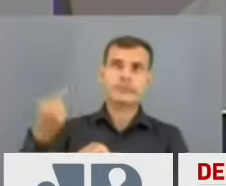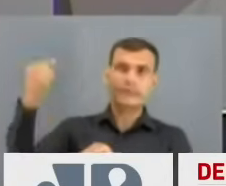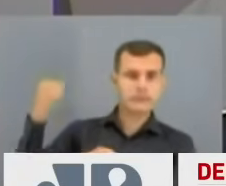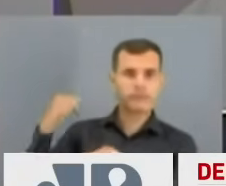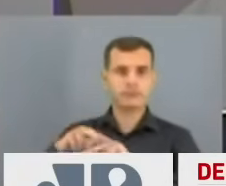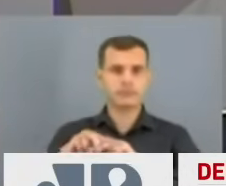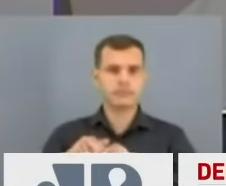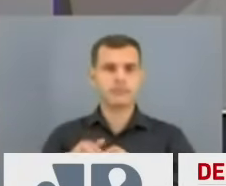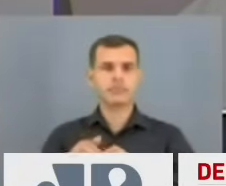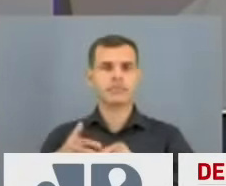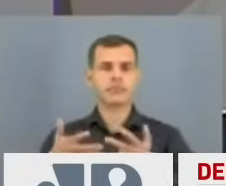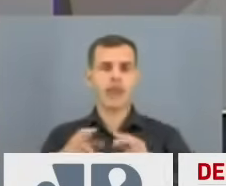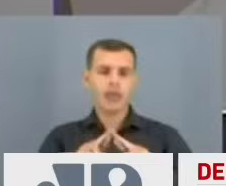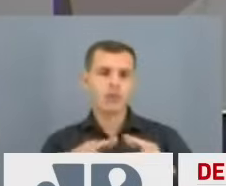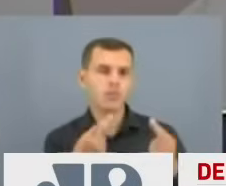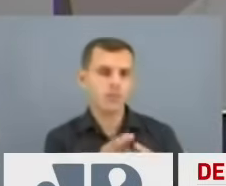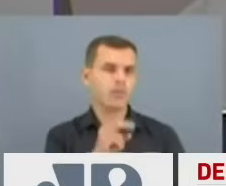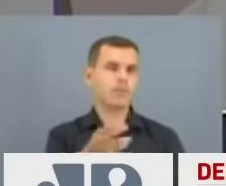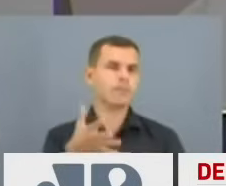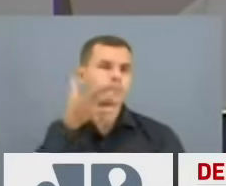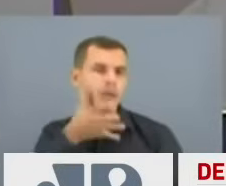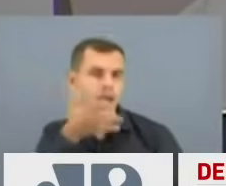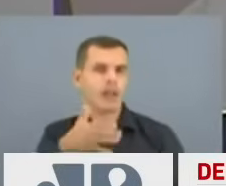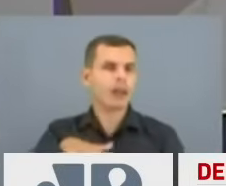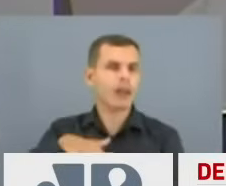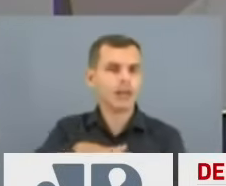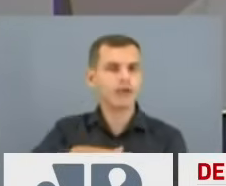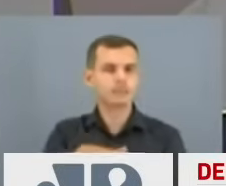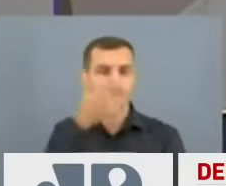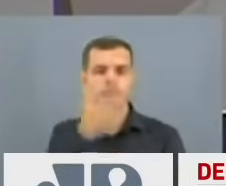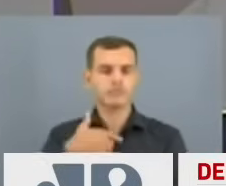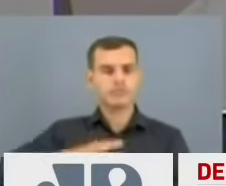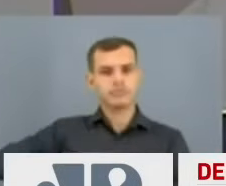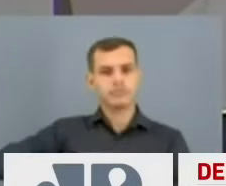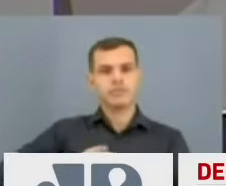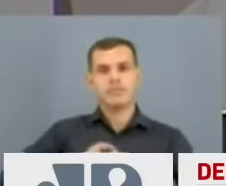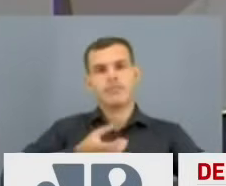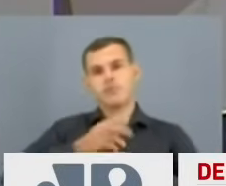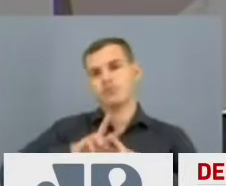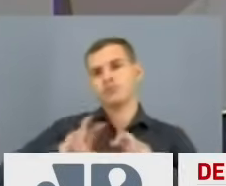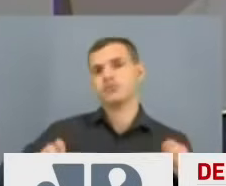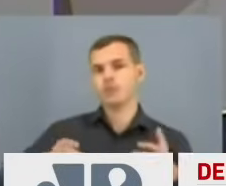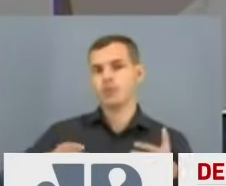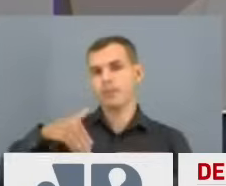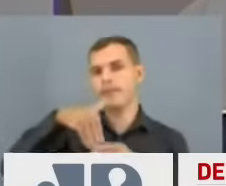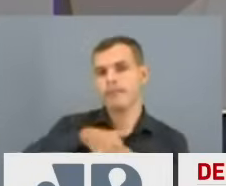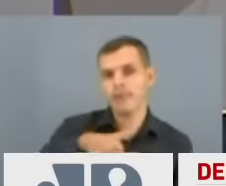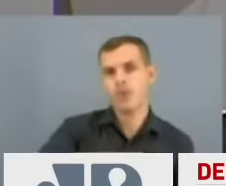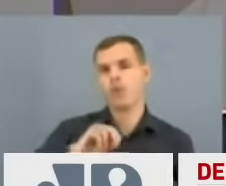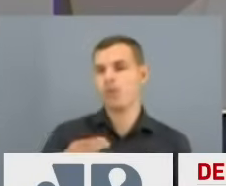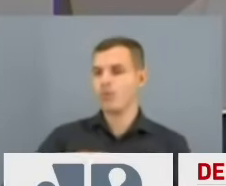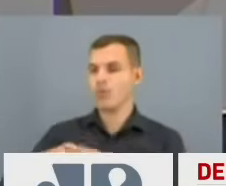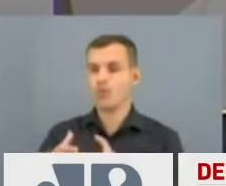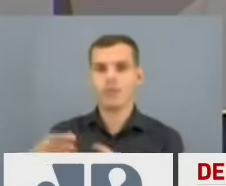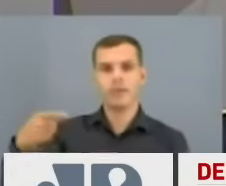palestras ou conversas para tratar de assuntos eleitorais ou político-partidários com